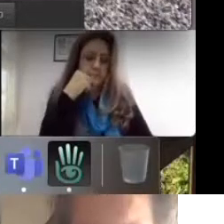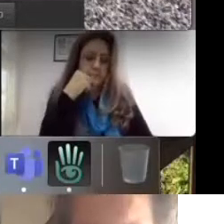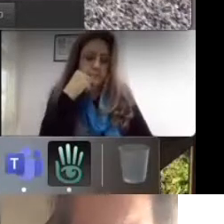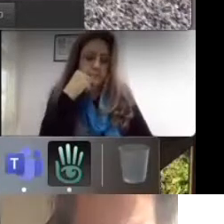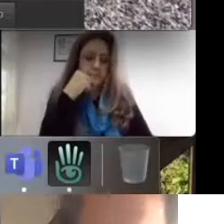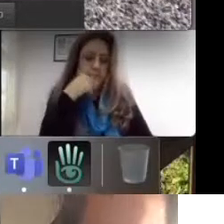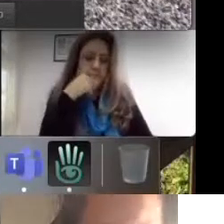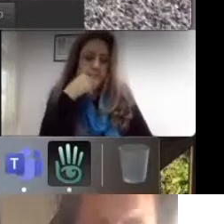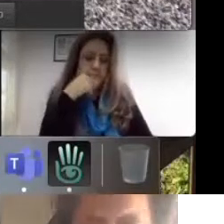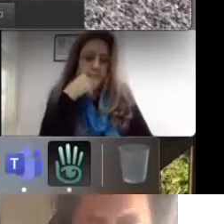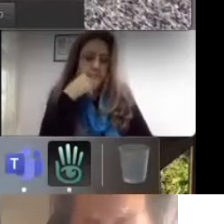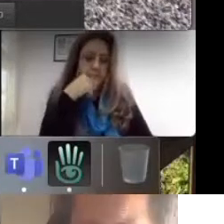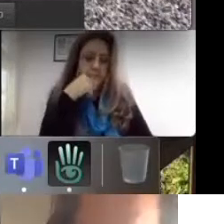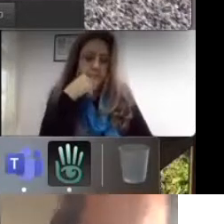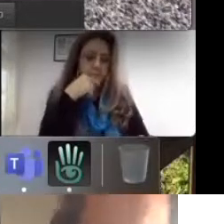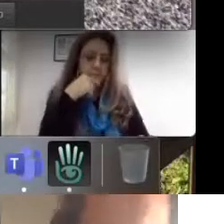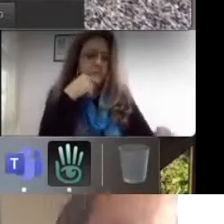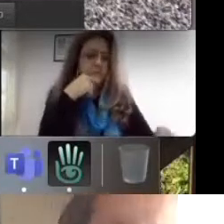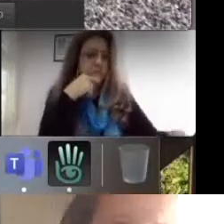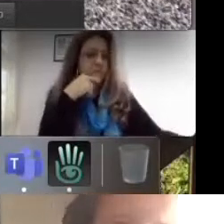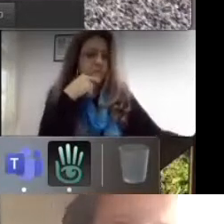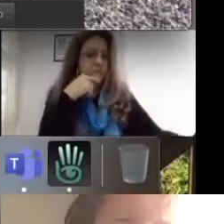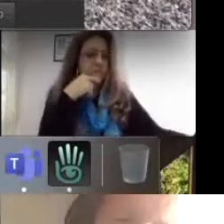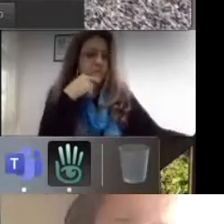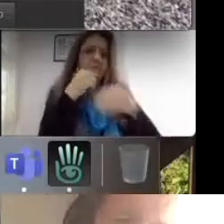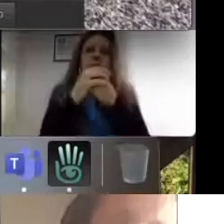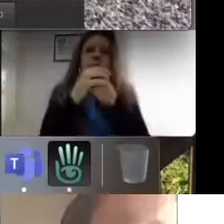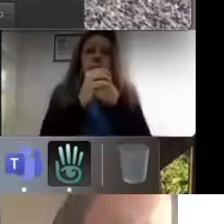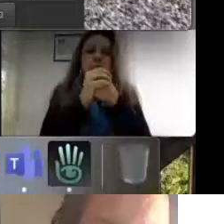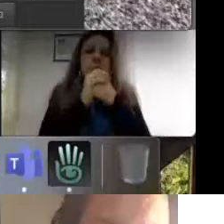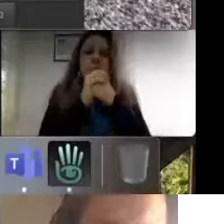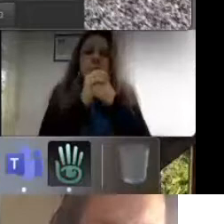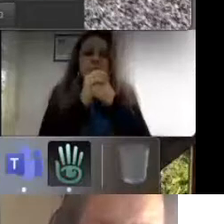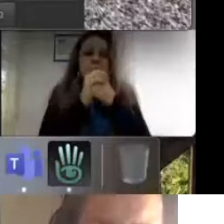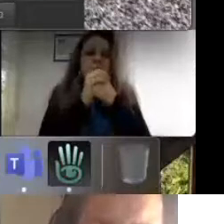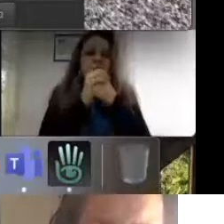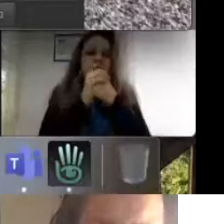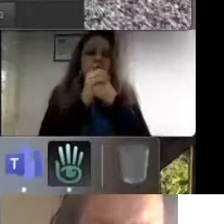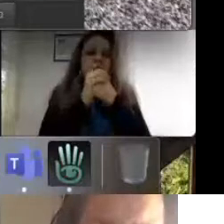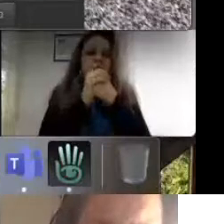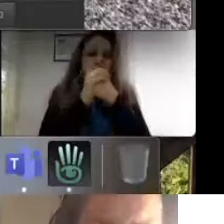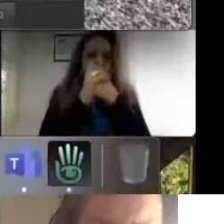às florestas, ao clima, às biodiversidades, significa